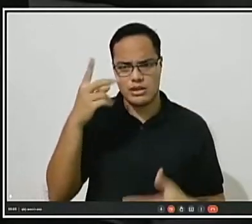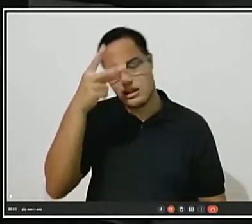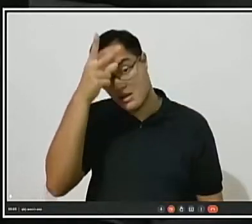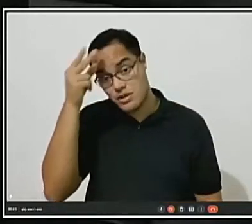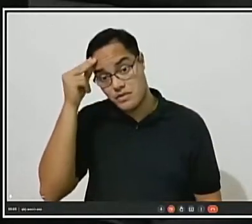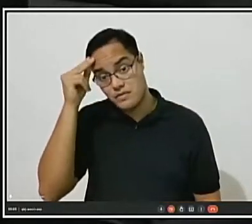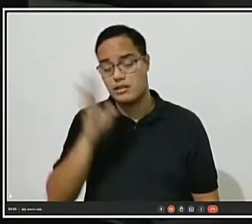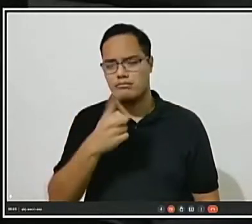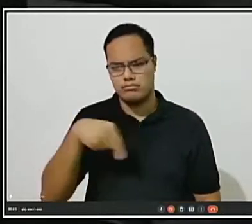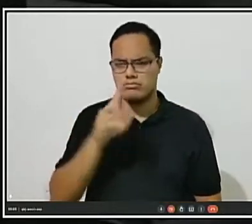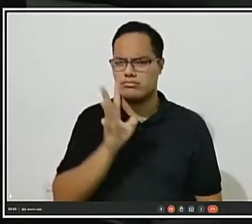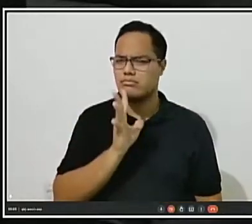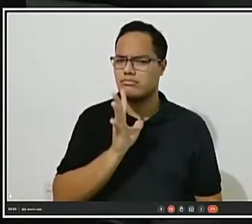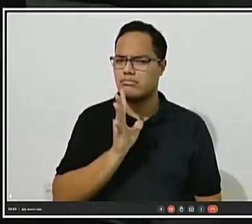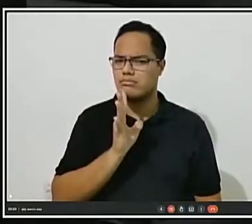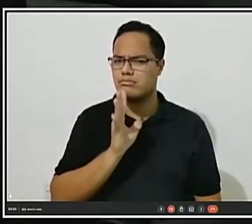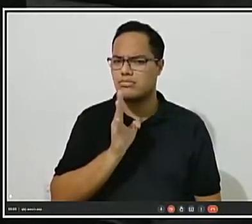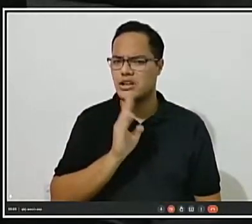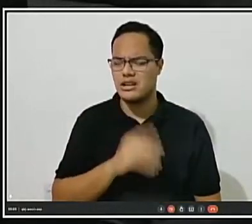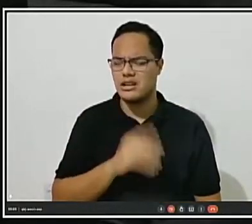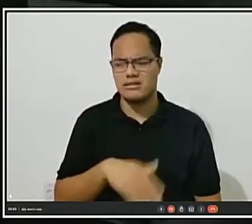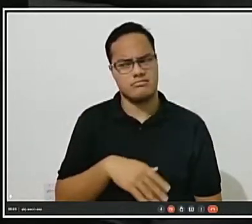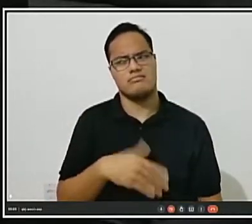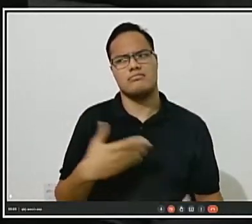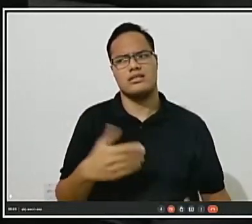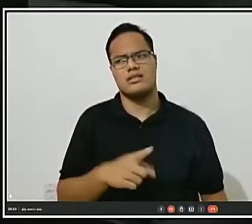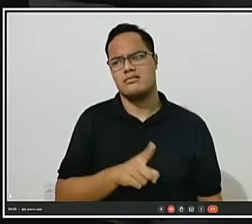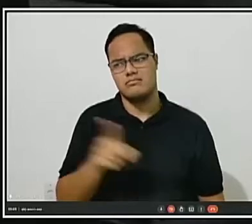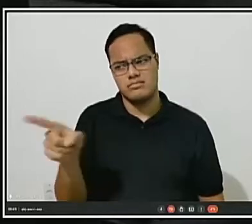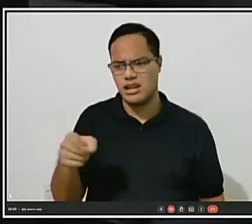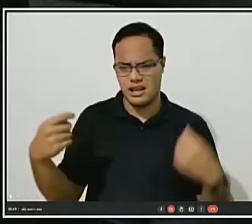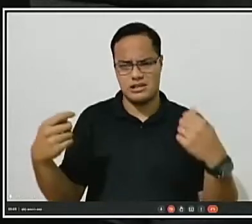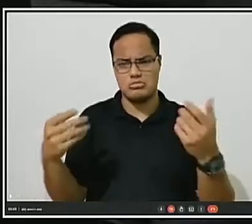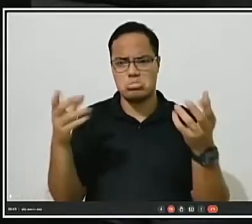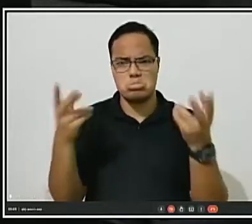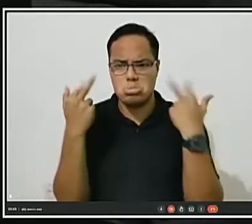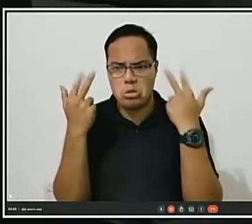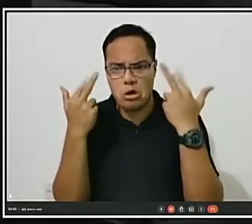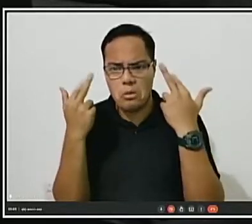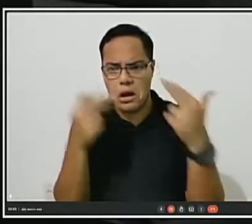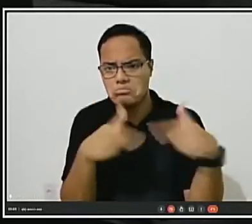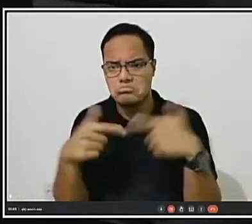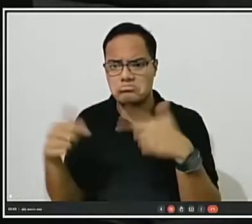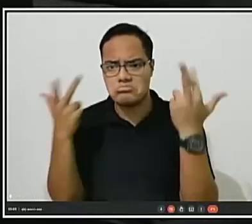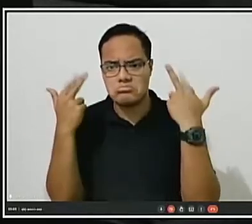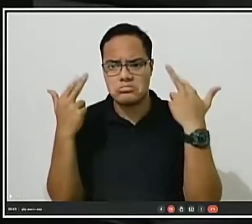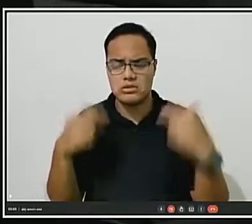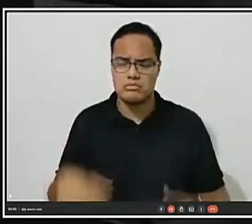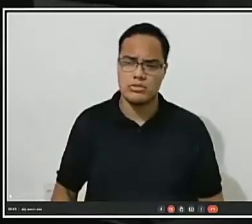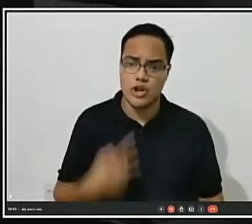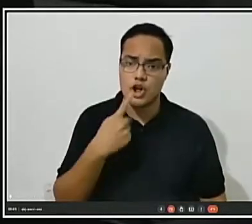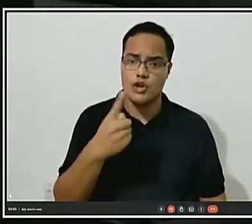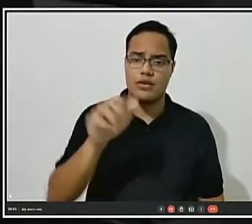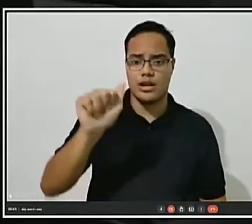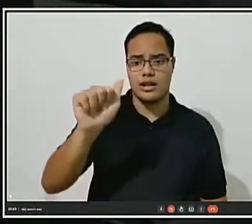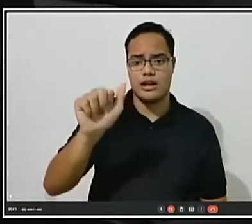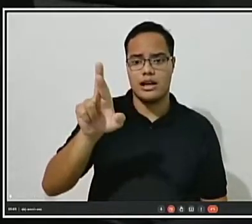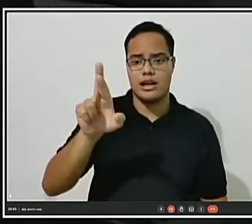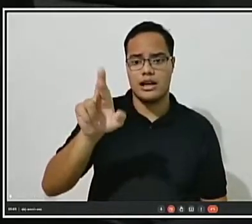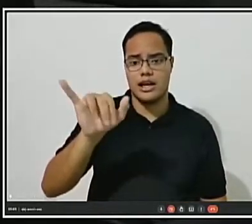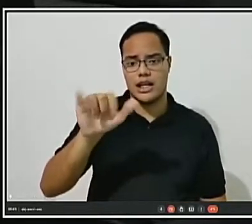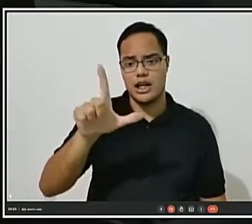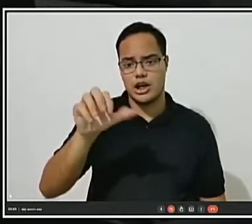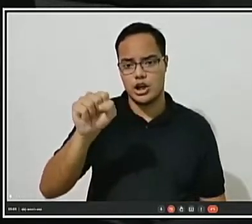conhece, não fez mais do que a obrigação de fazer o que foi colocado ali. Então, eu cito nomes aqui como Arilson Chiorato, fez